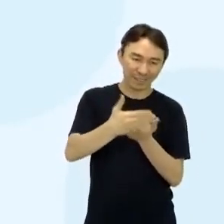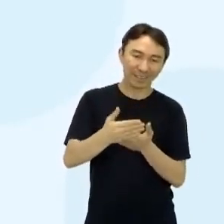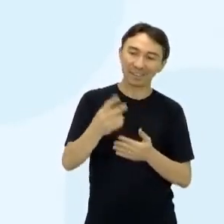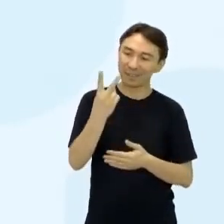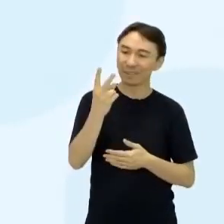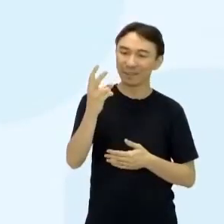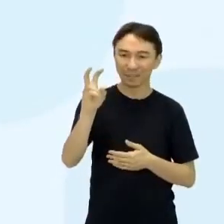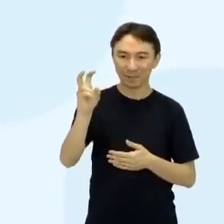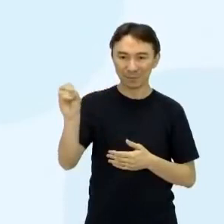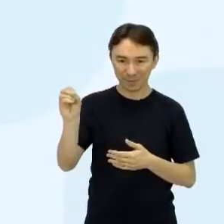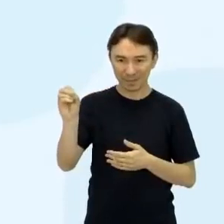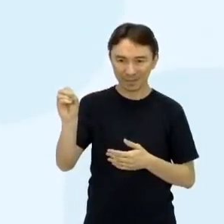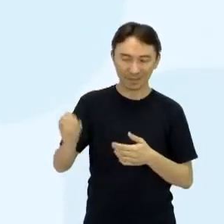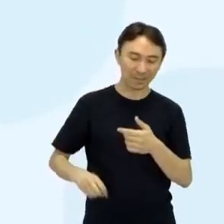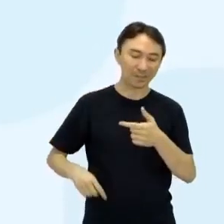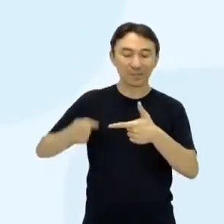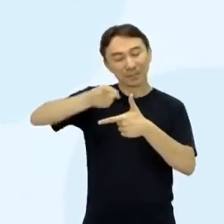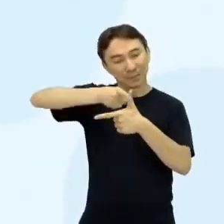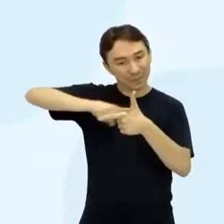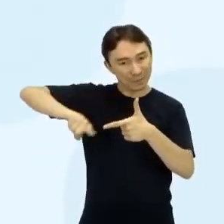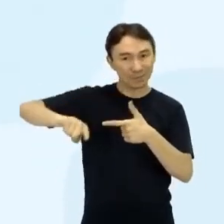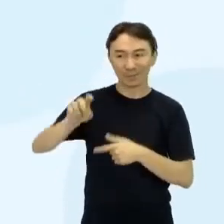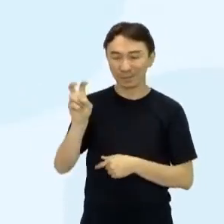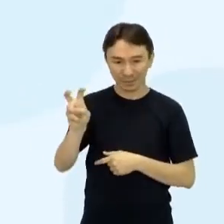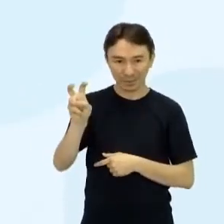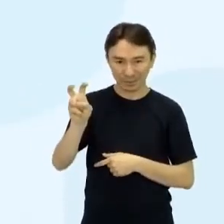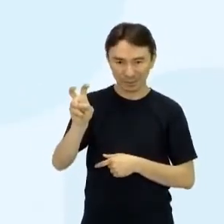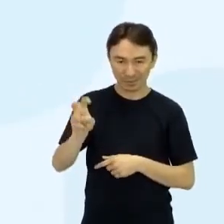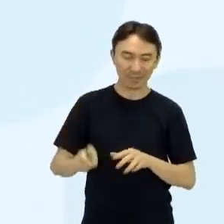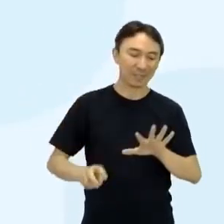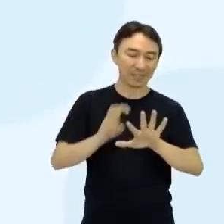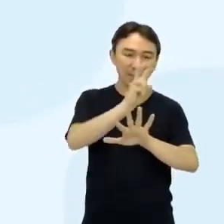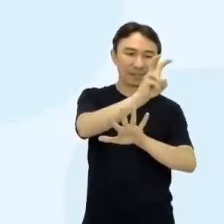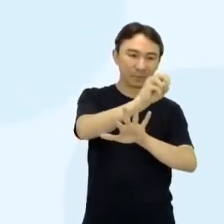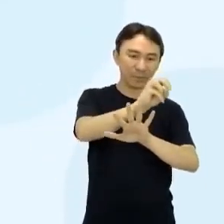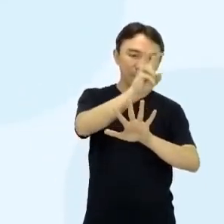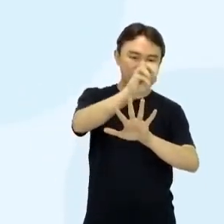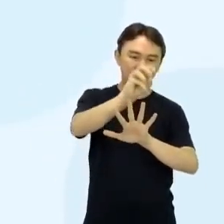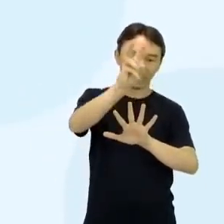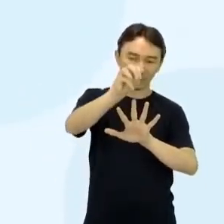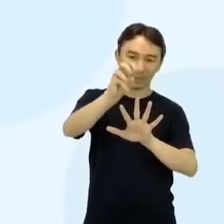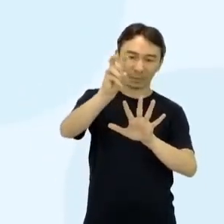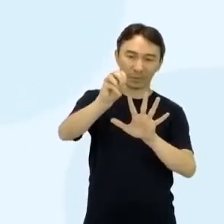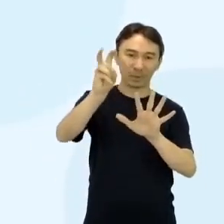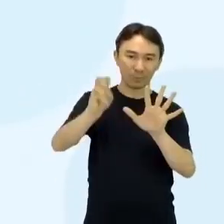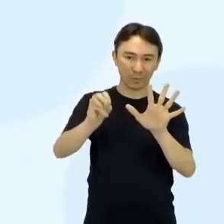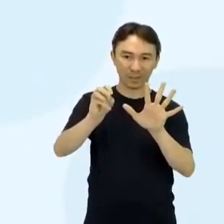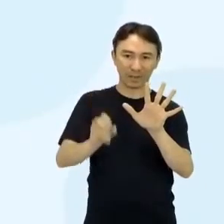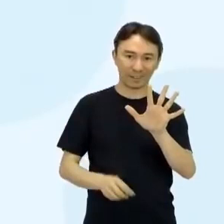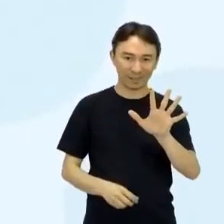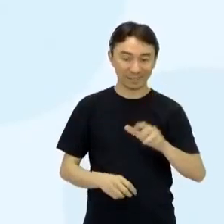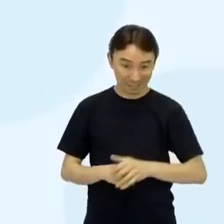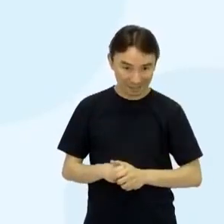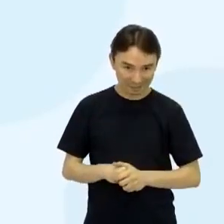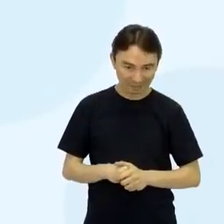dividimos em 5 partes iguais de R$ 50. Muito bem. O próximo passo qual é? Por fim, vamos